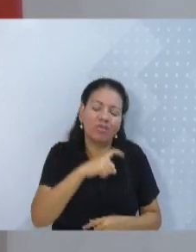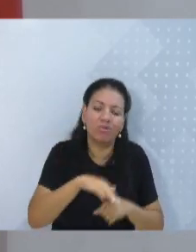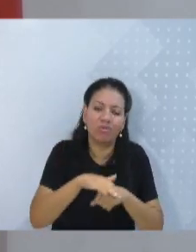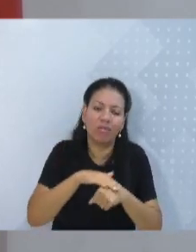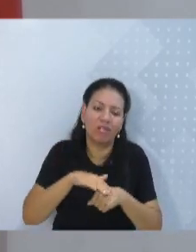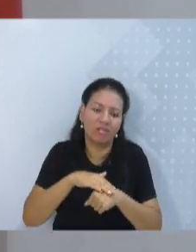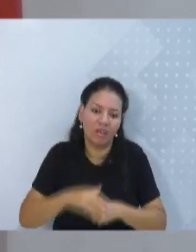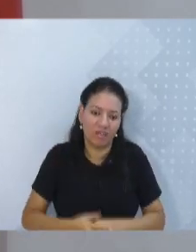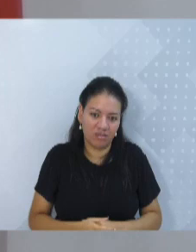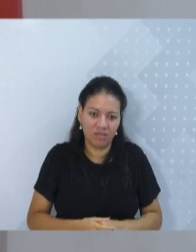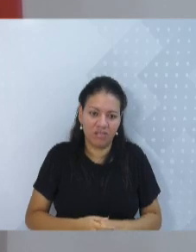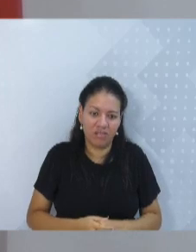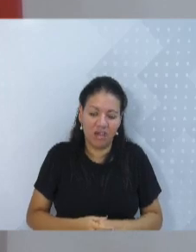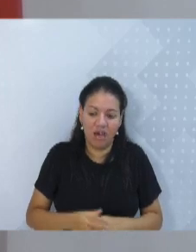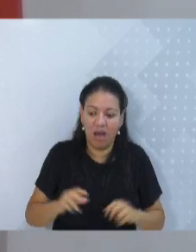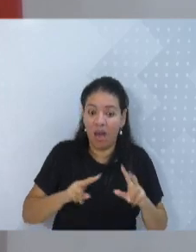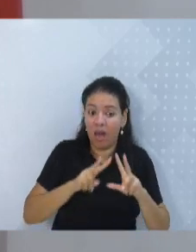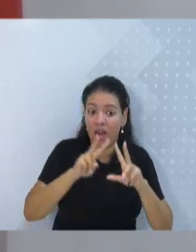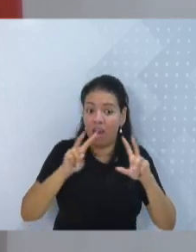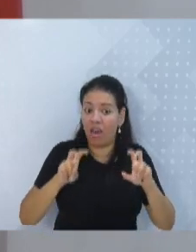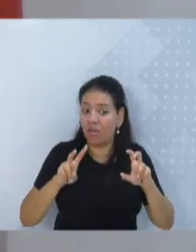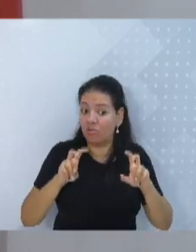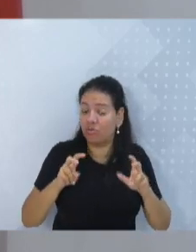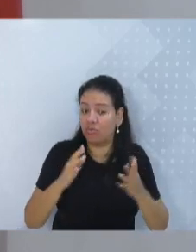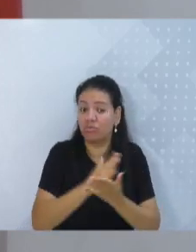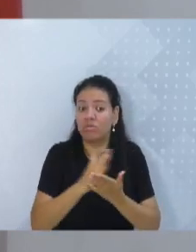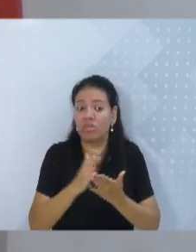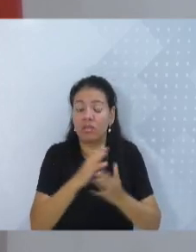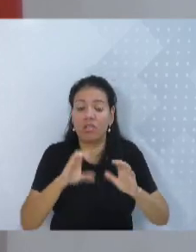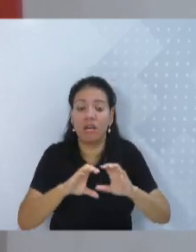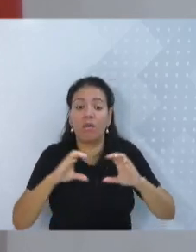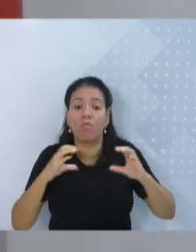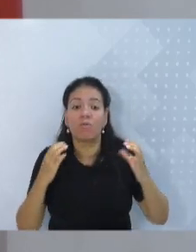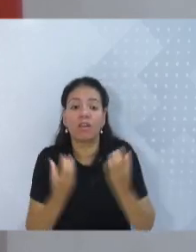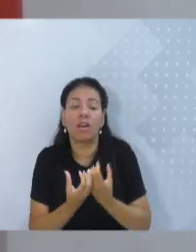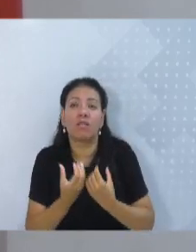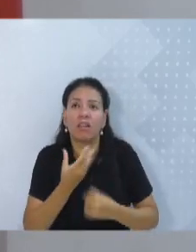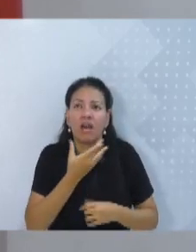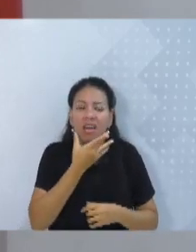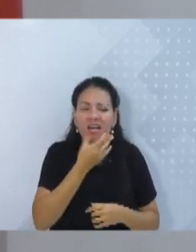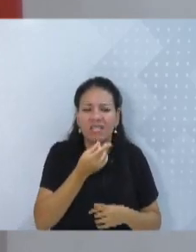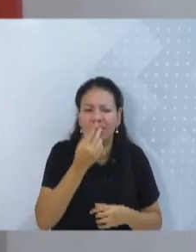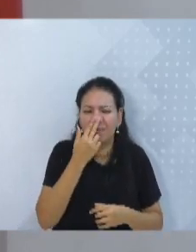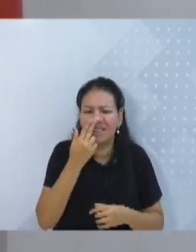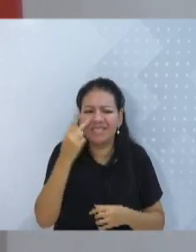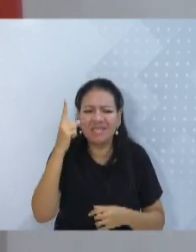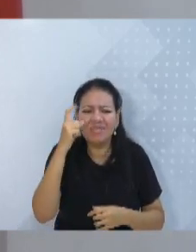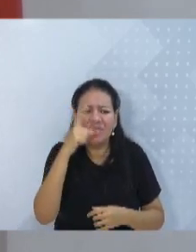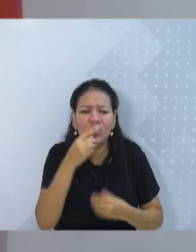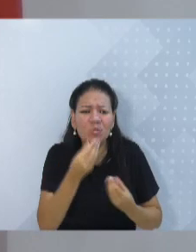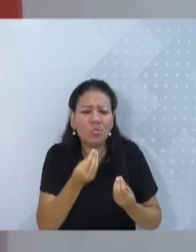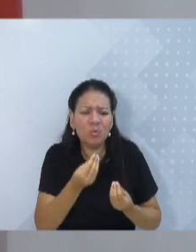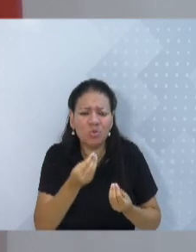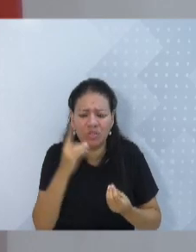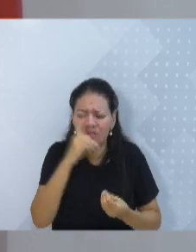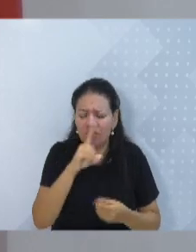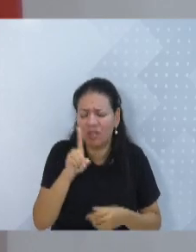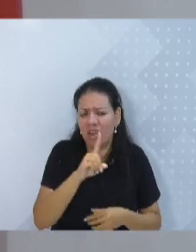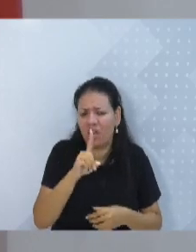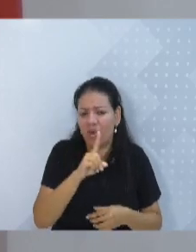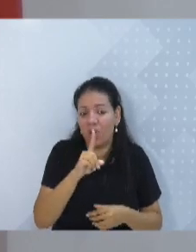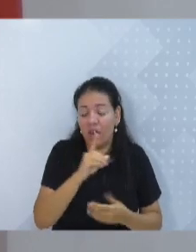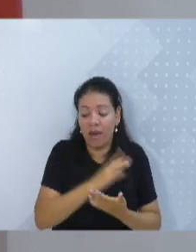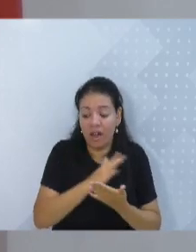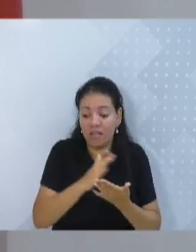conversar assuntos que às vezes a comunidade acha como espinhoso não tem porque ser difícil desde que quem